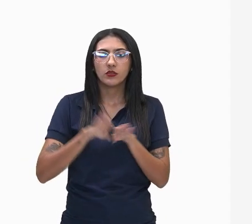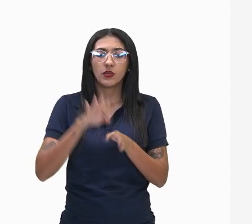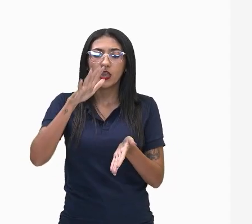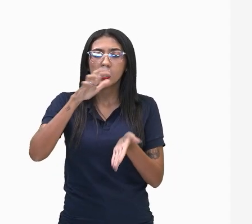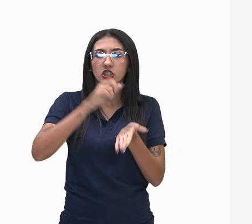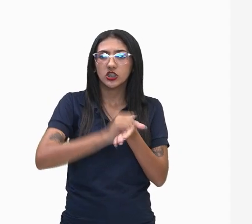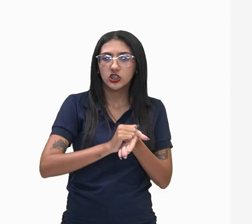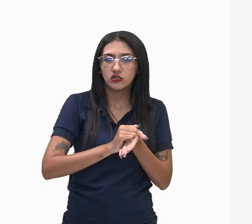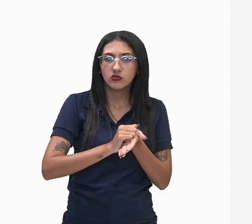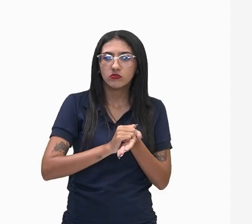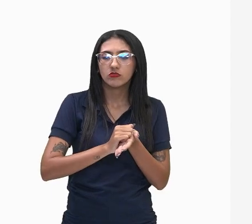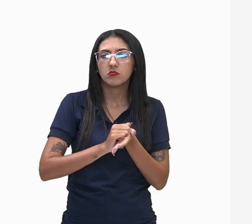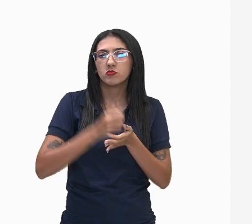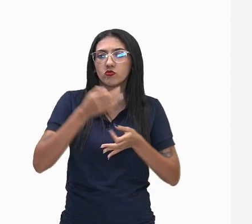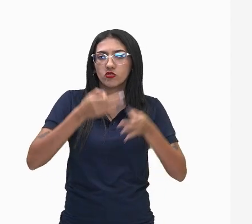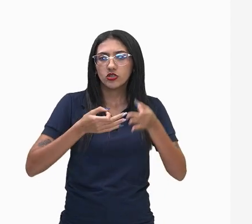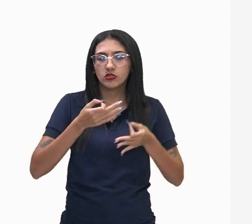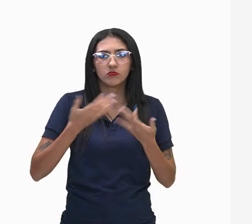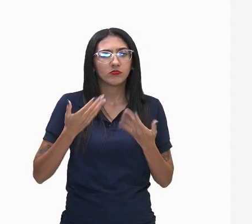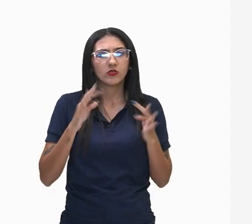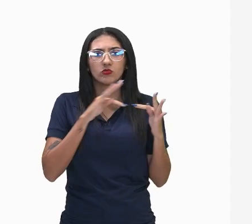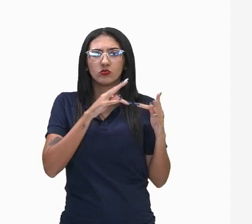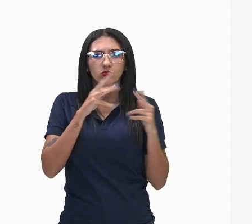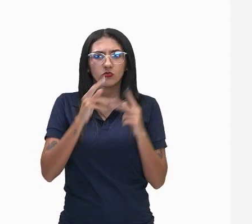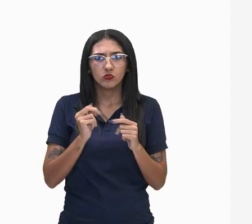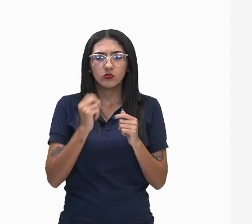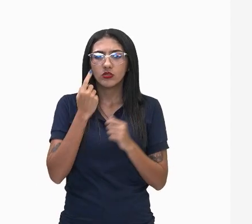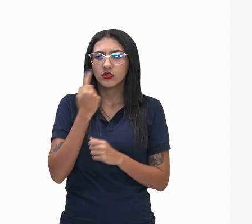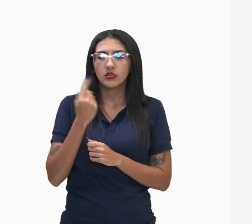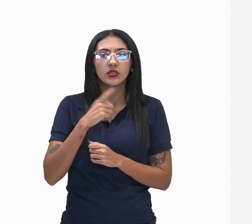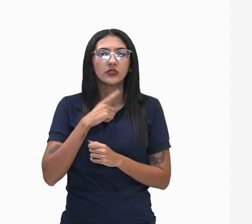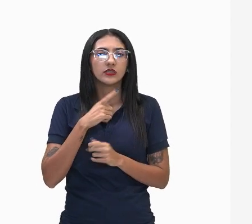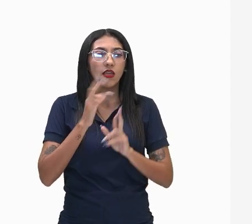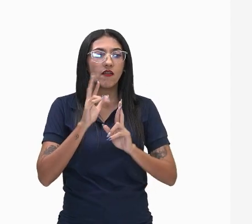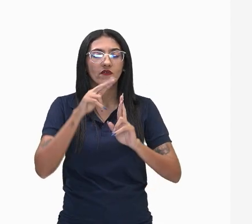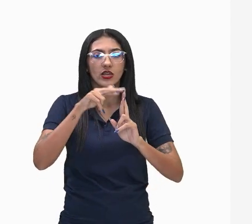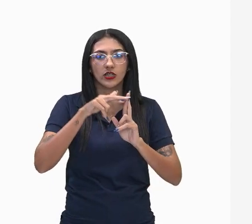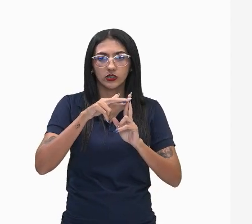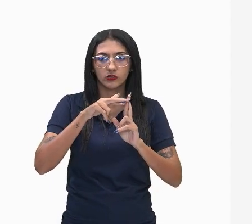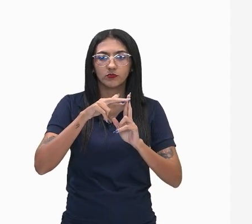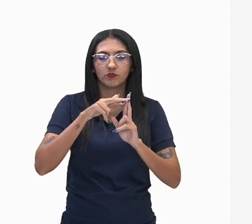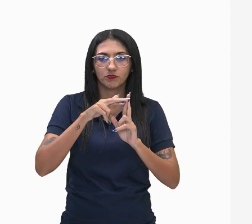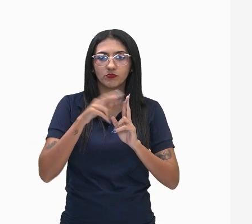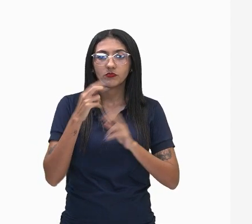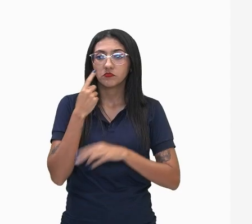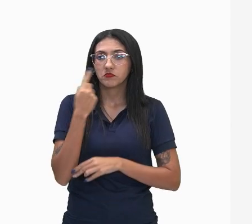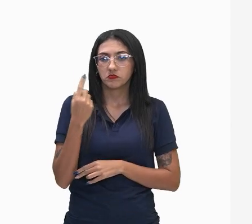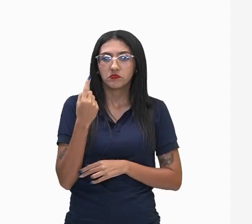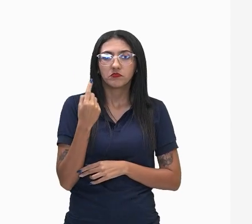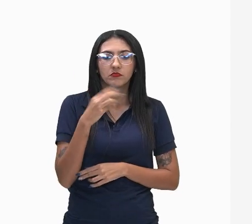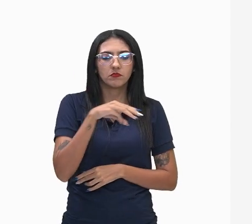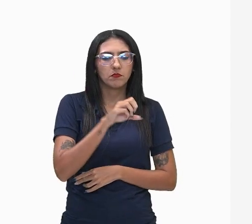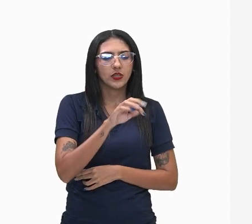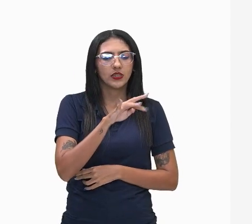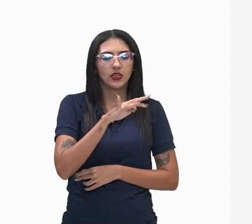civis. Então você tem o quê? As fontes históricas materiais,